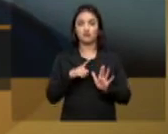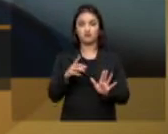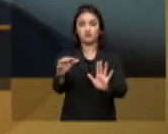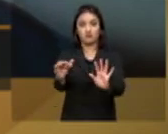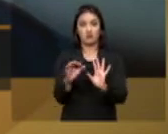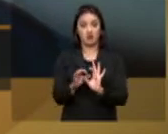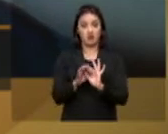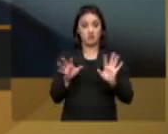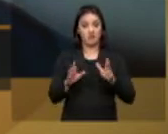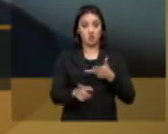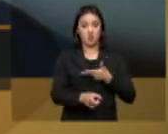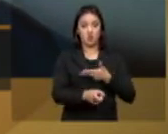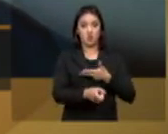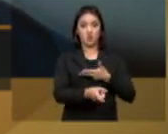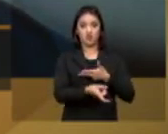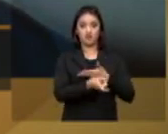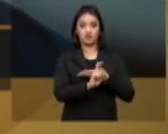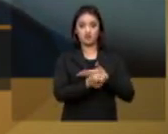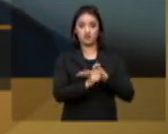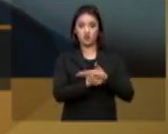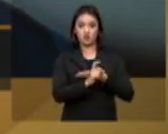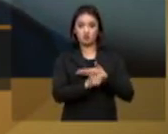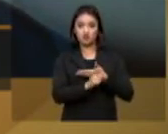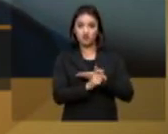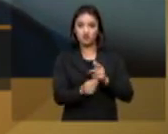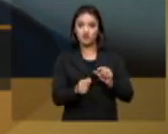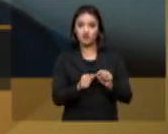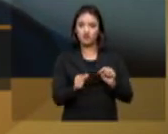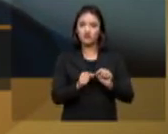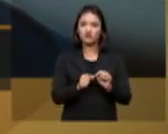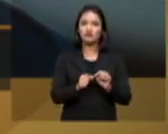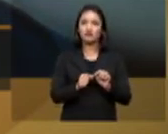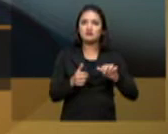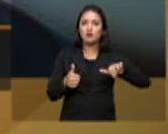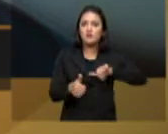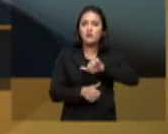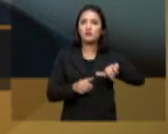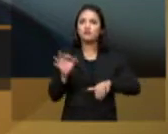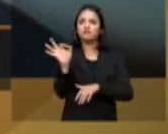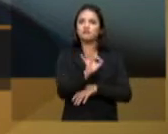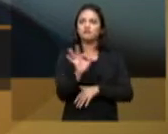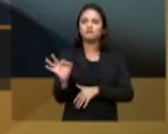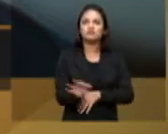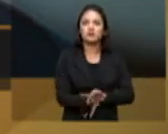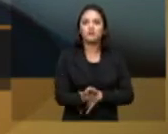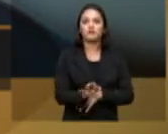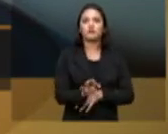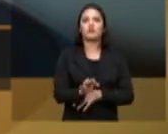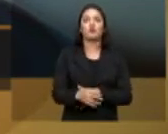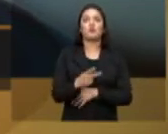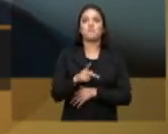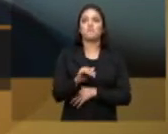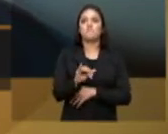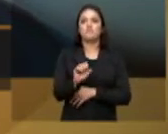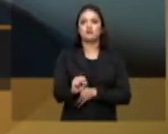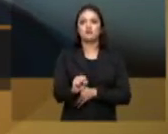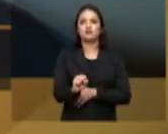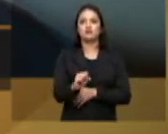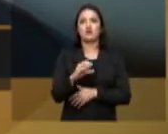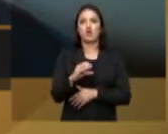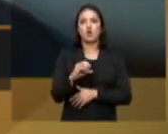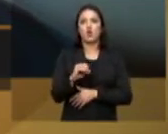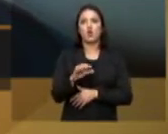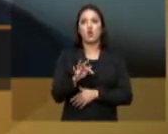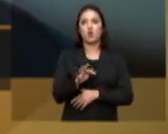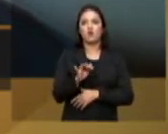ao Poder Executivo manipular alíquotas da contribuição ao PIS e da COFINS,